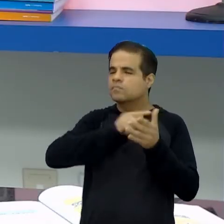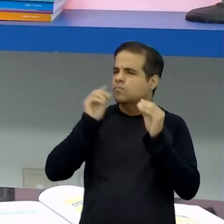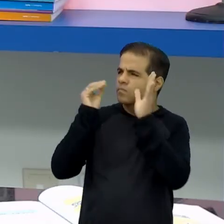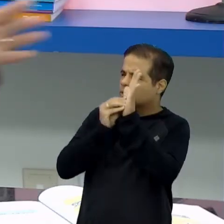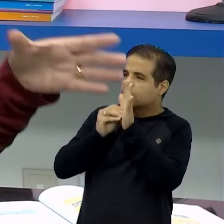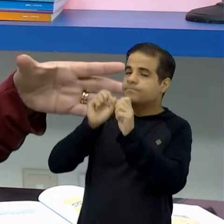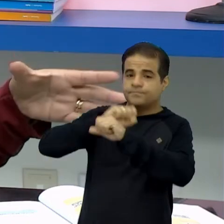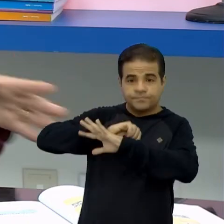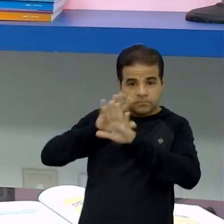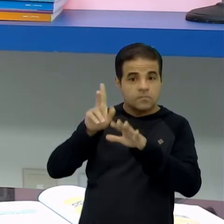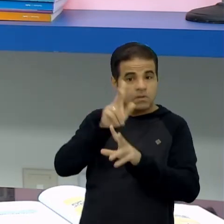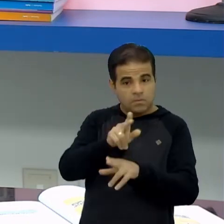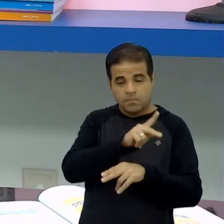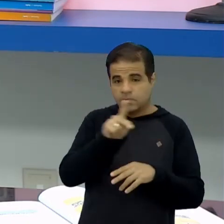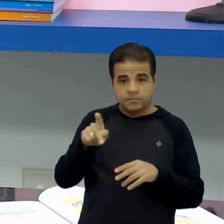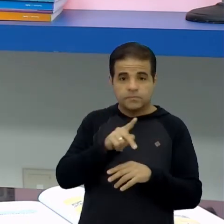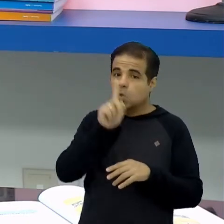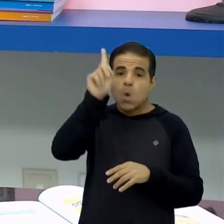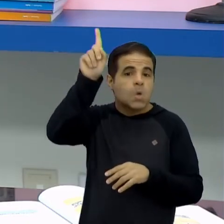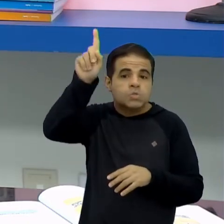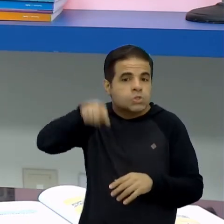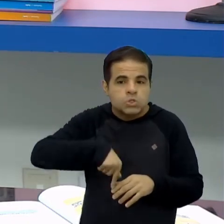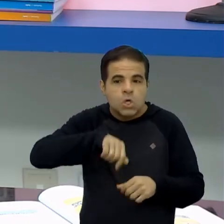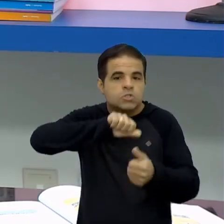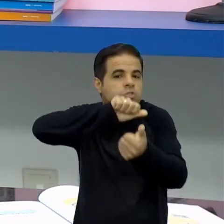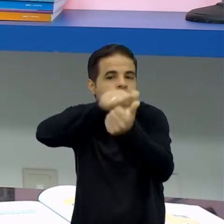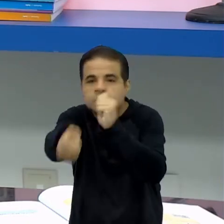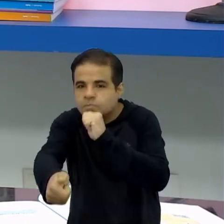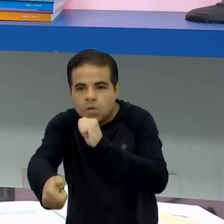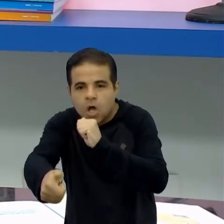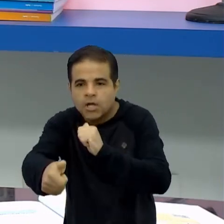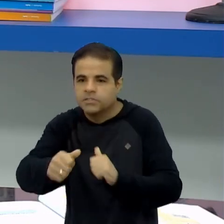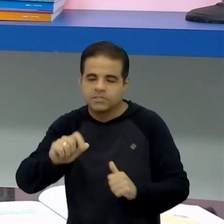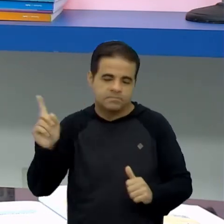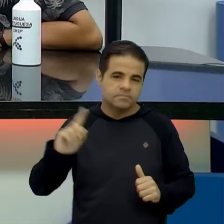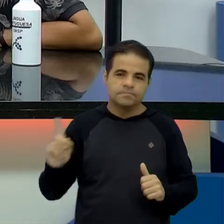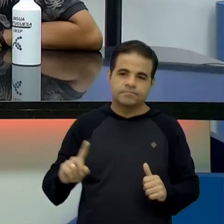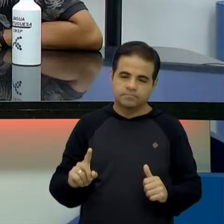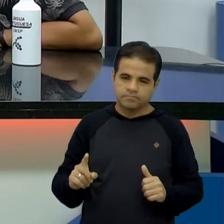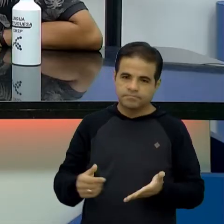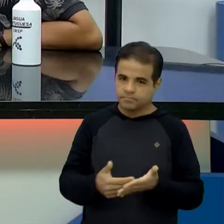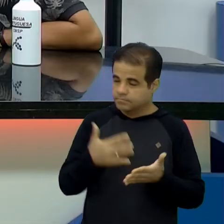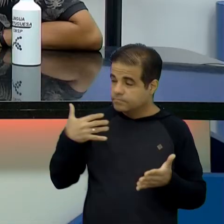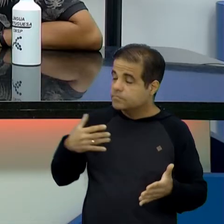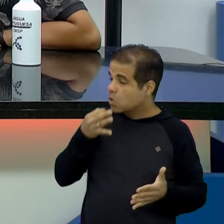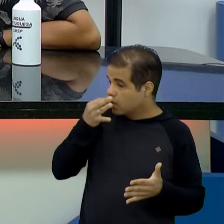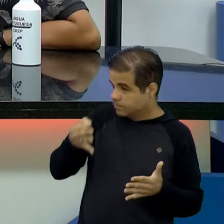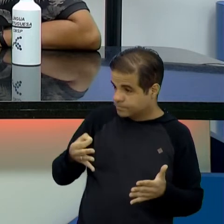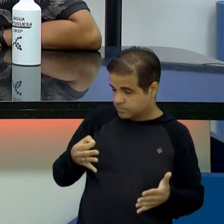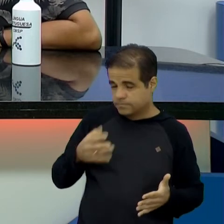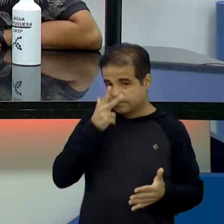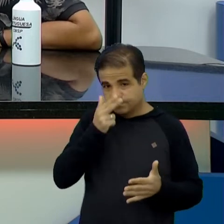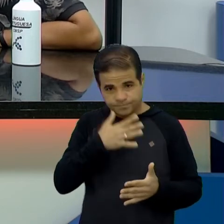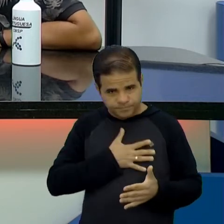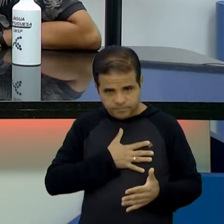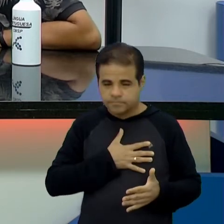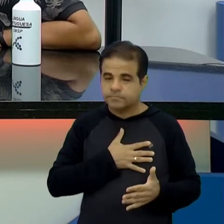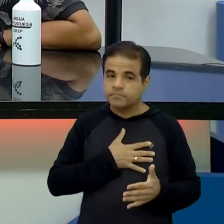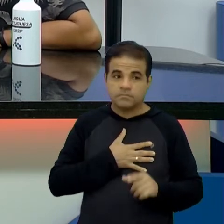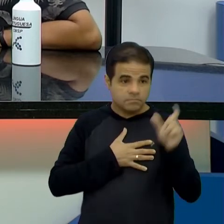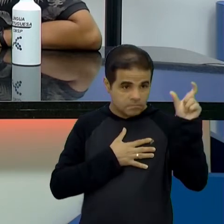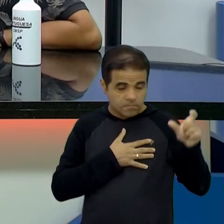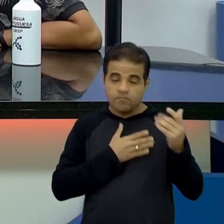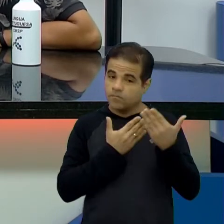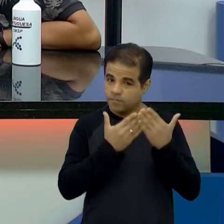claro isso, igual o professor falou, não é só no esporte. Não é só no esporte, né? Ancestralidade mesmo. O que você achou? Achei ótimo. E aí assim, eles estão lá